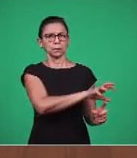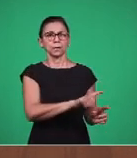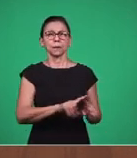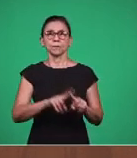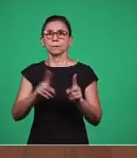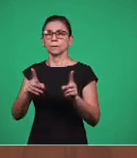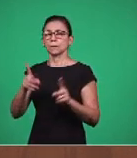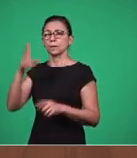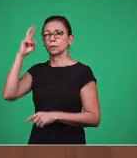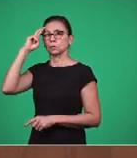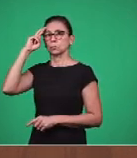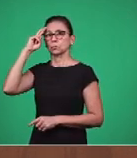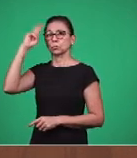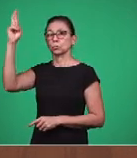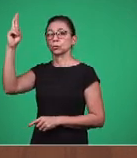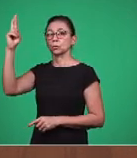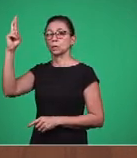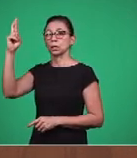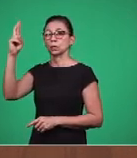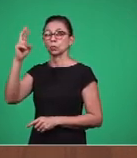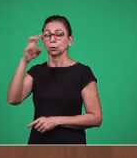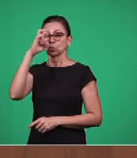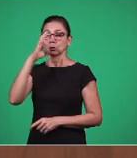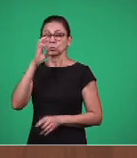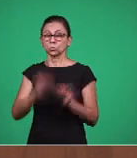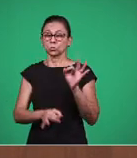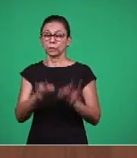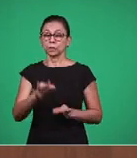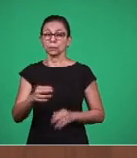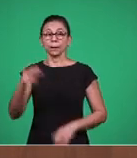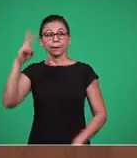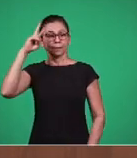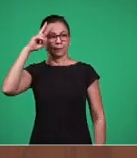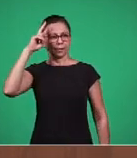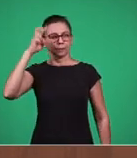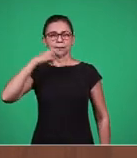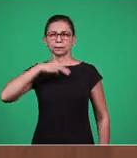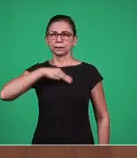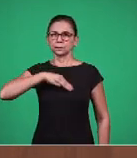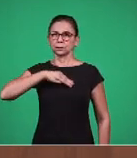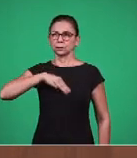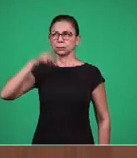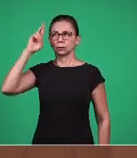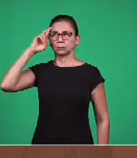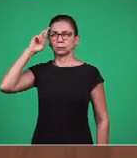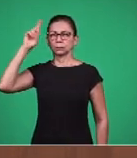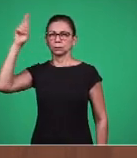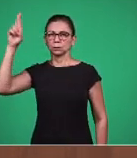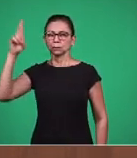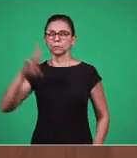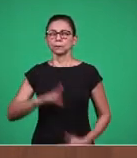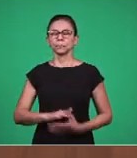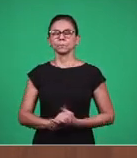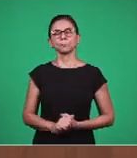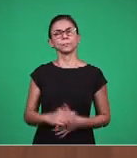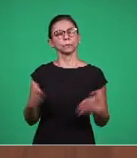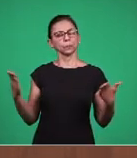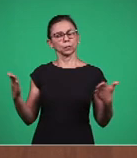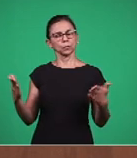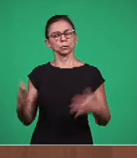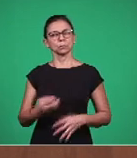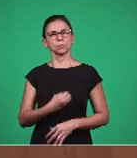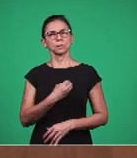ira, lembra-te da misericórdia. O que estamos vivendo como igreja hoje, nesta obra, é